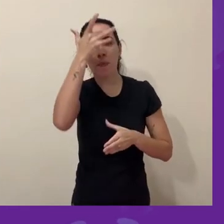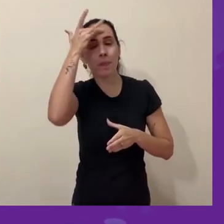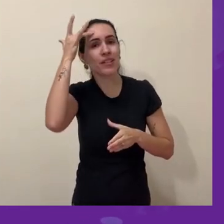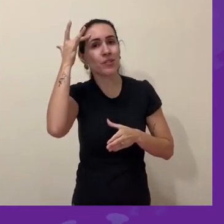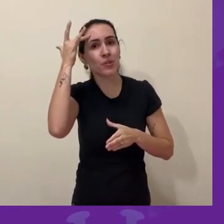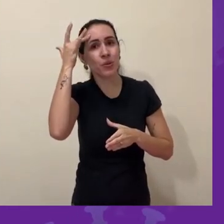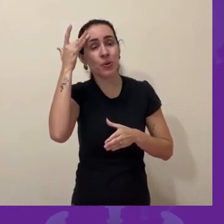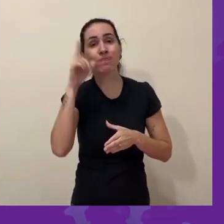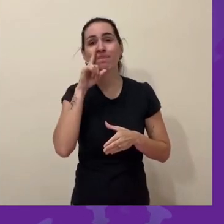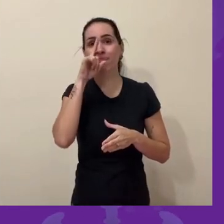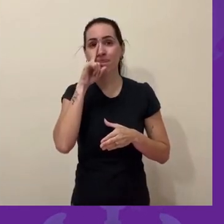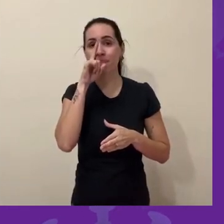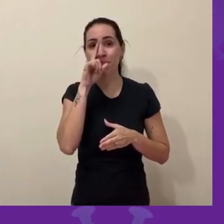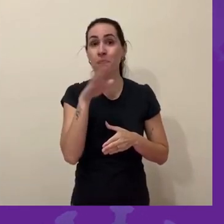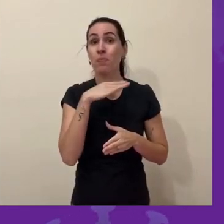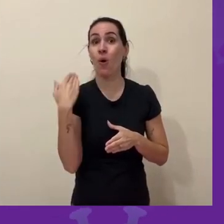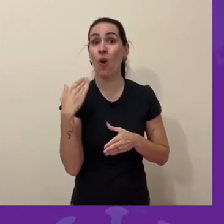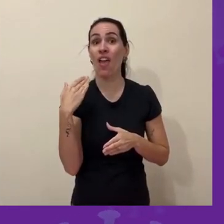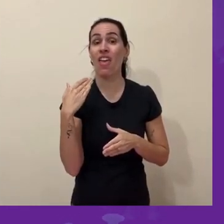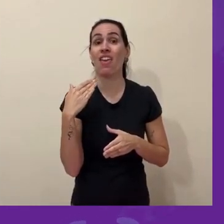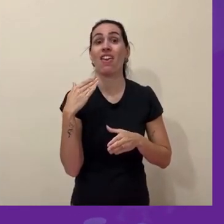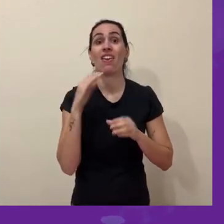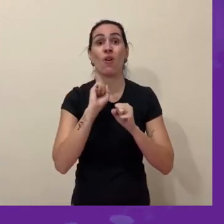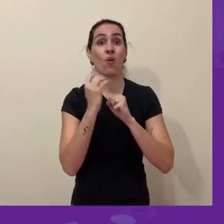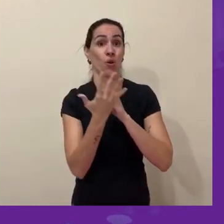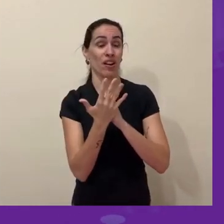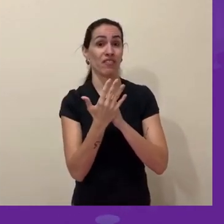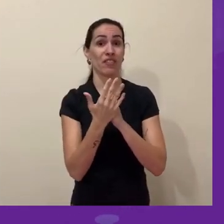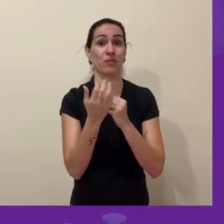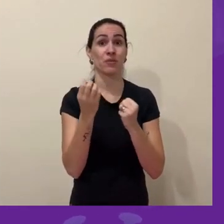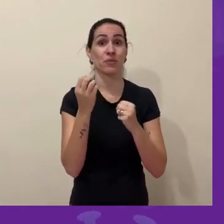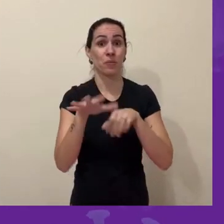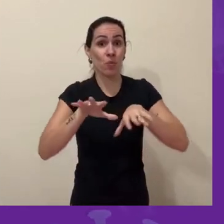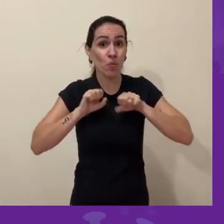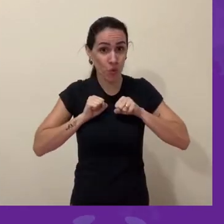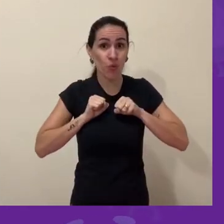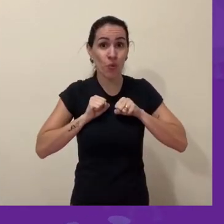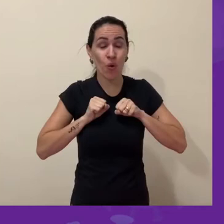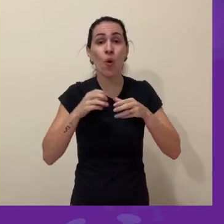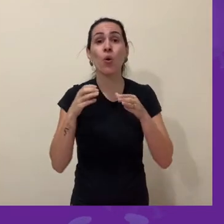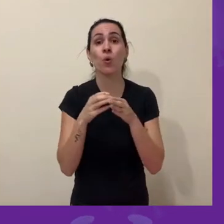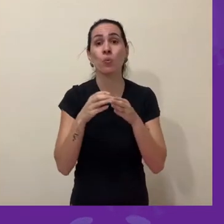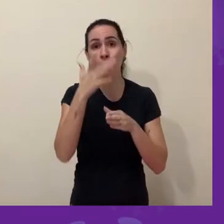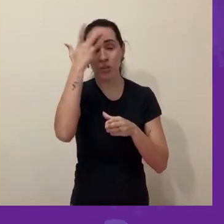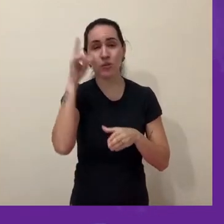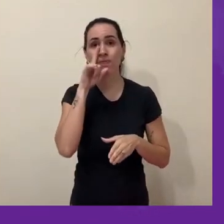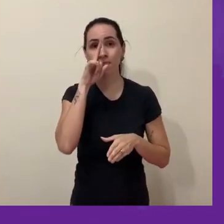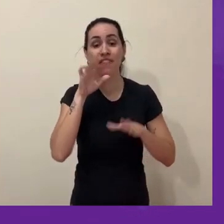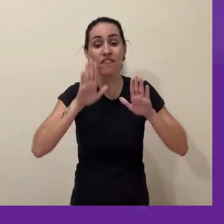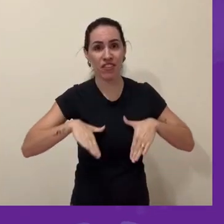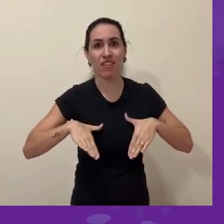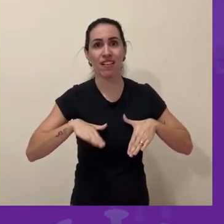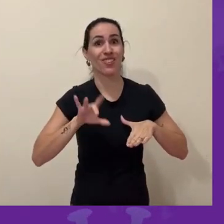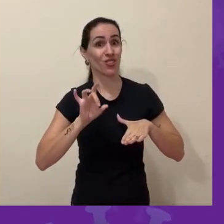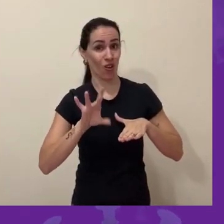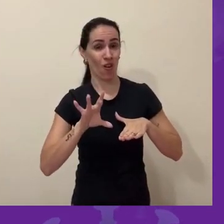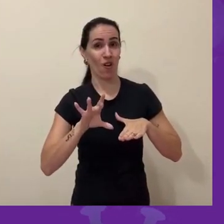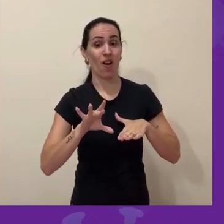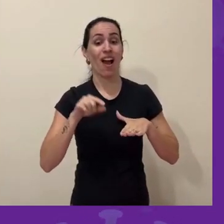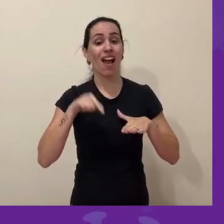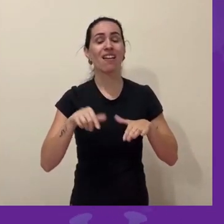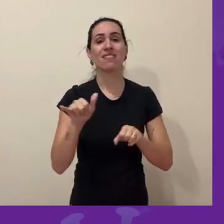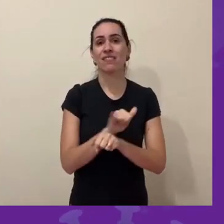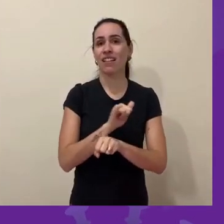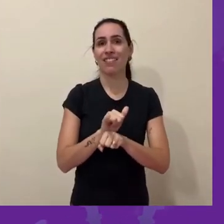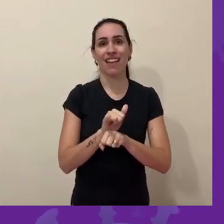aquelas pessoas que têm um risco aumentado de morrer caso contraiam o coronavírus. Essa estratégia, ela já